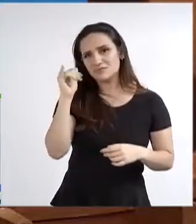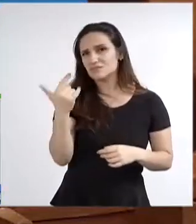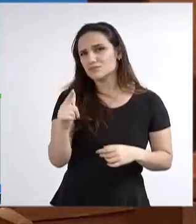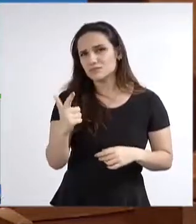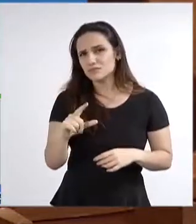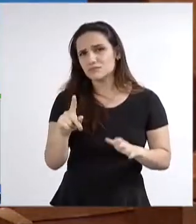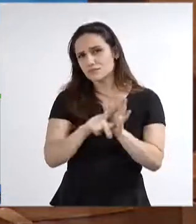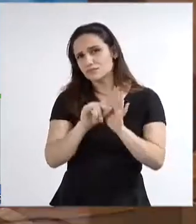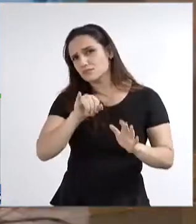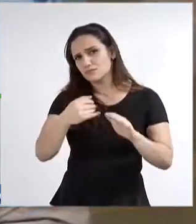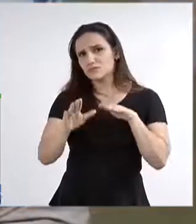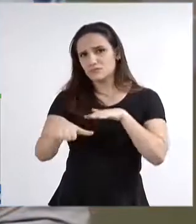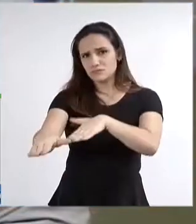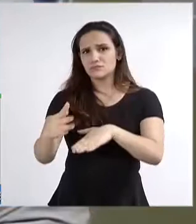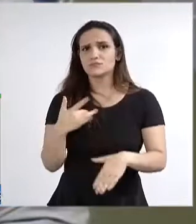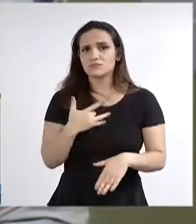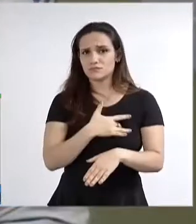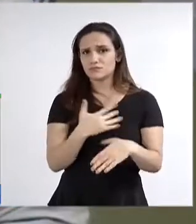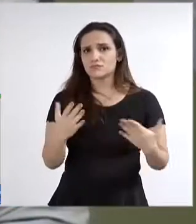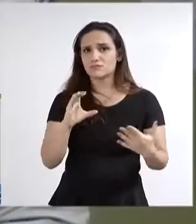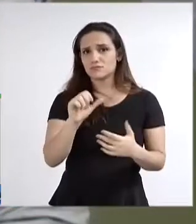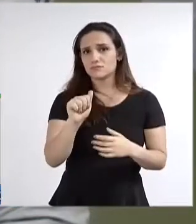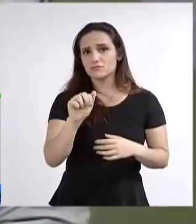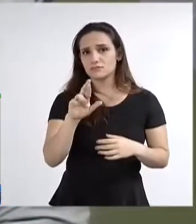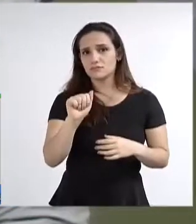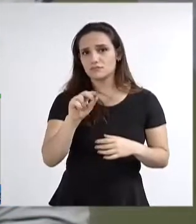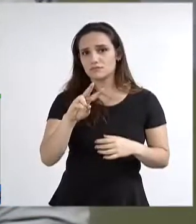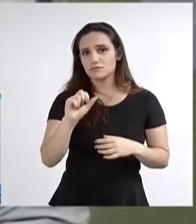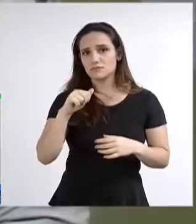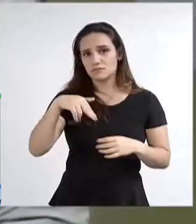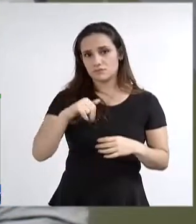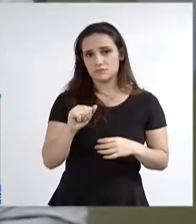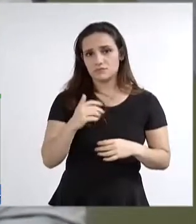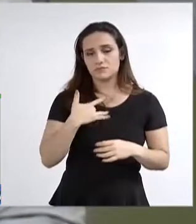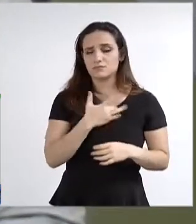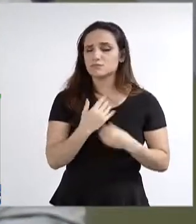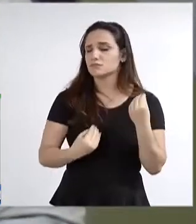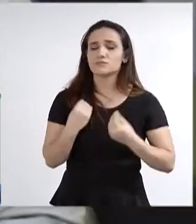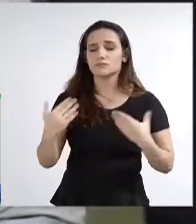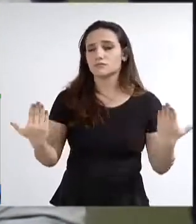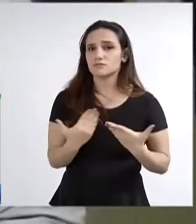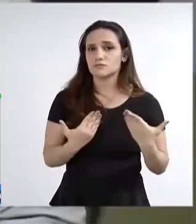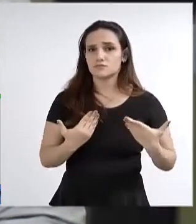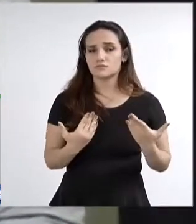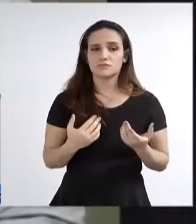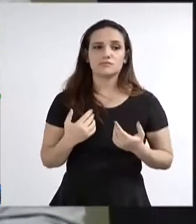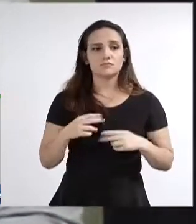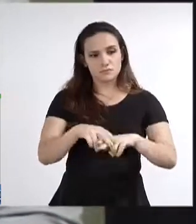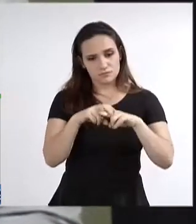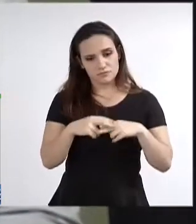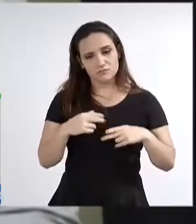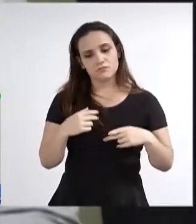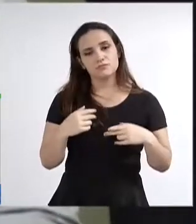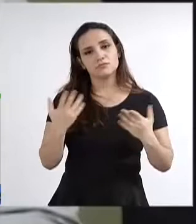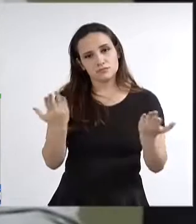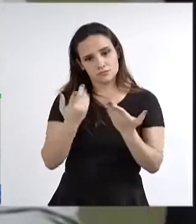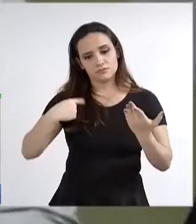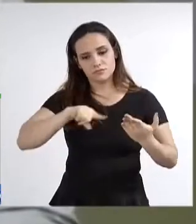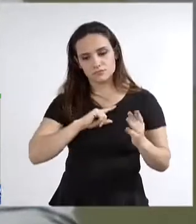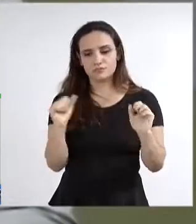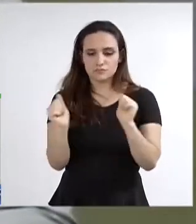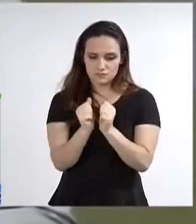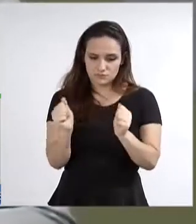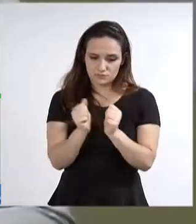esse projeto da Caravana da Saúde, imagina como que estaria hoje essa realidade. Portanto, estamos aqui todos